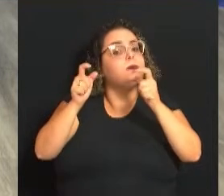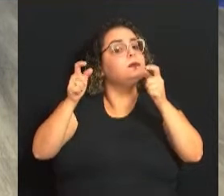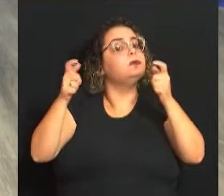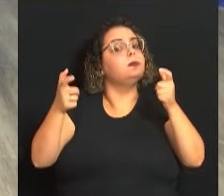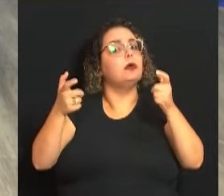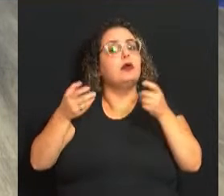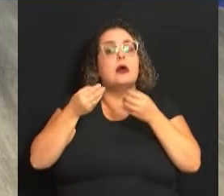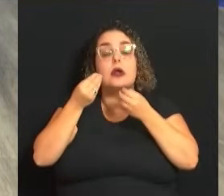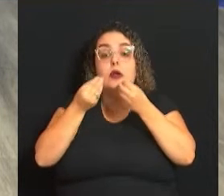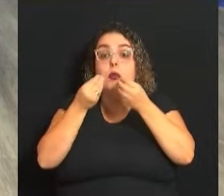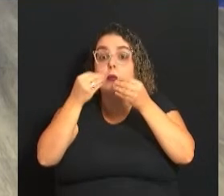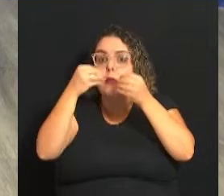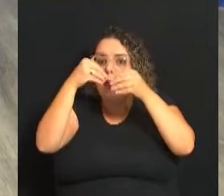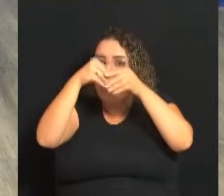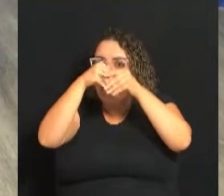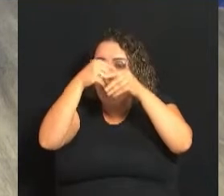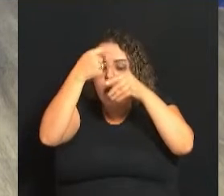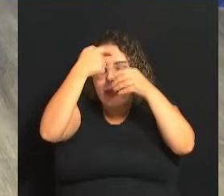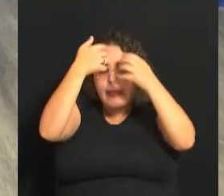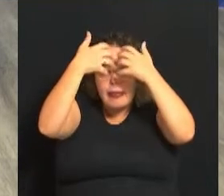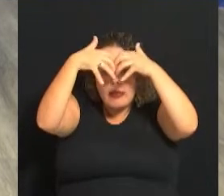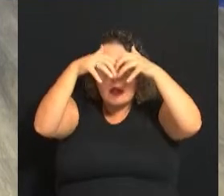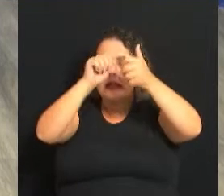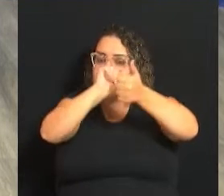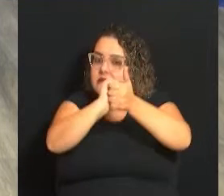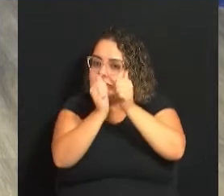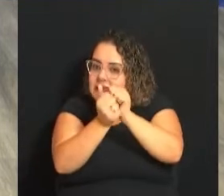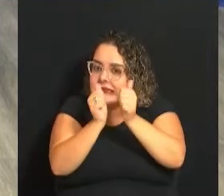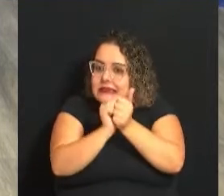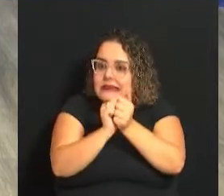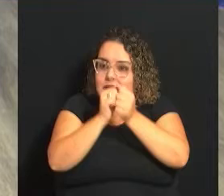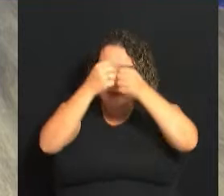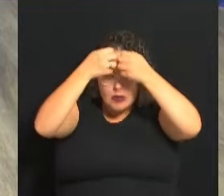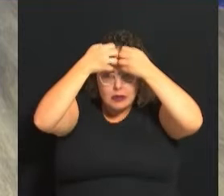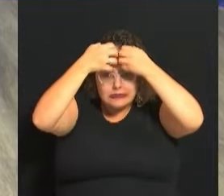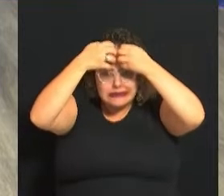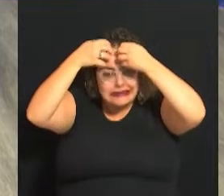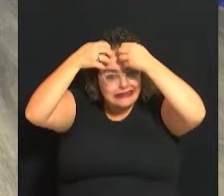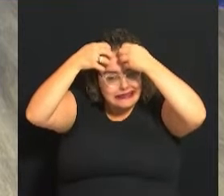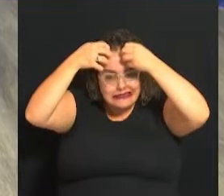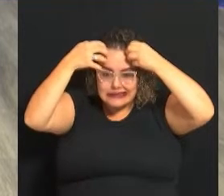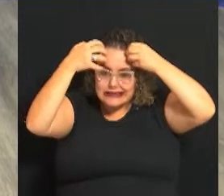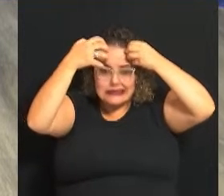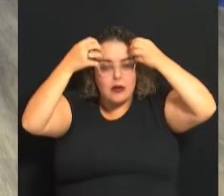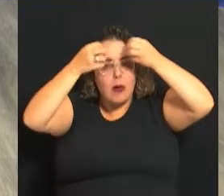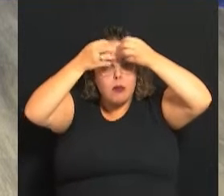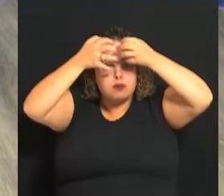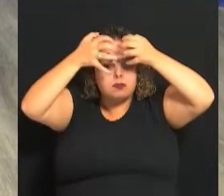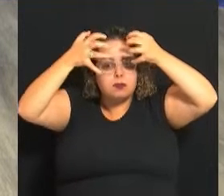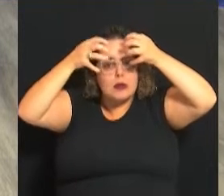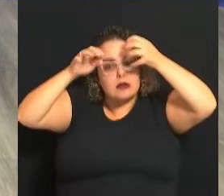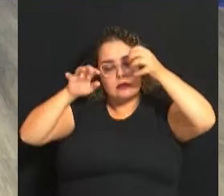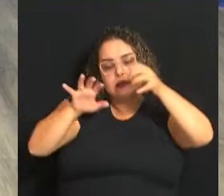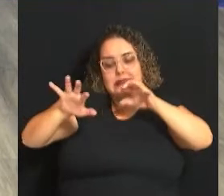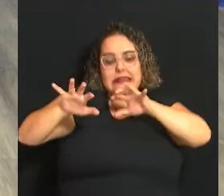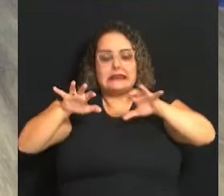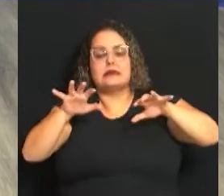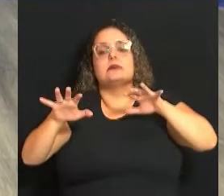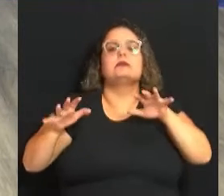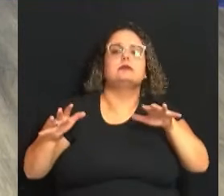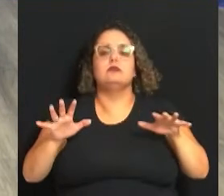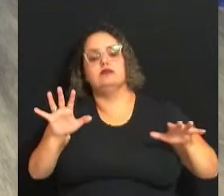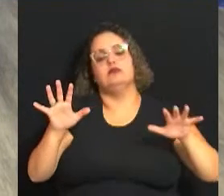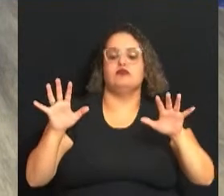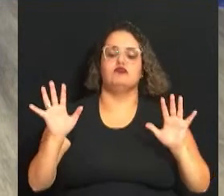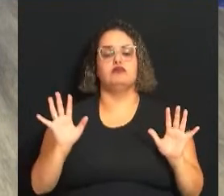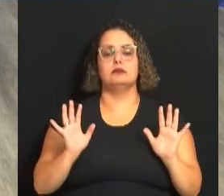do cérebro? Ele vai se adaptando, vai abrindo espaço para esse tumor crescer, ele vai empurrando. O que acontece dentro do